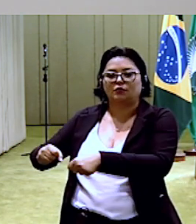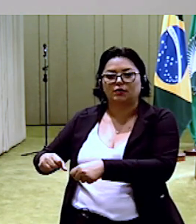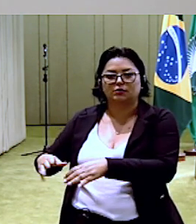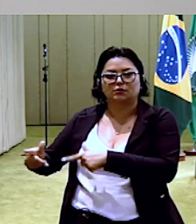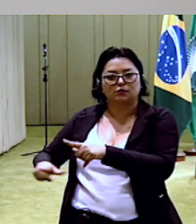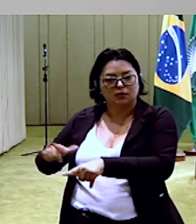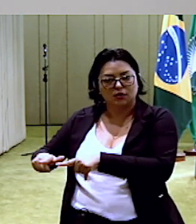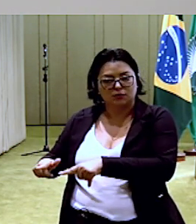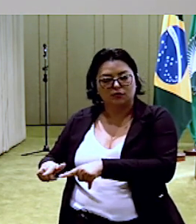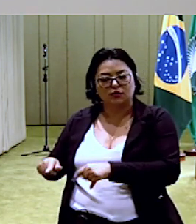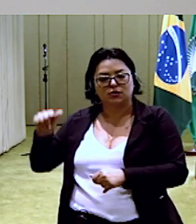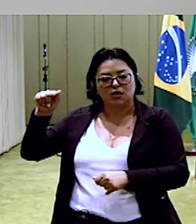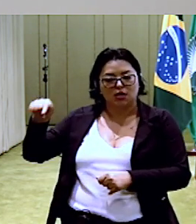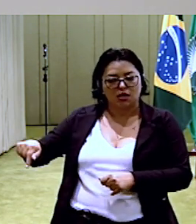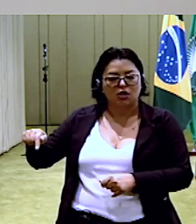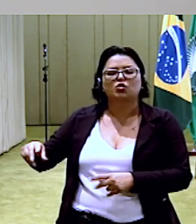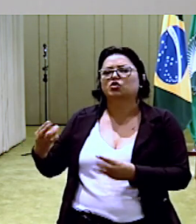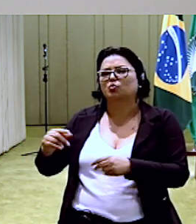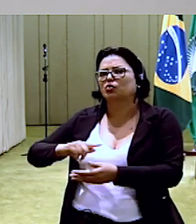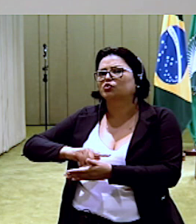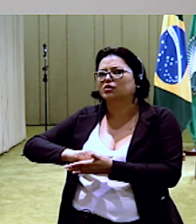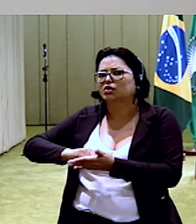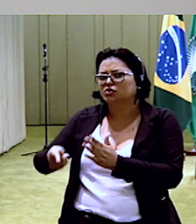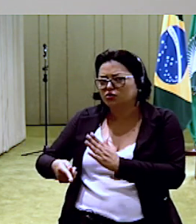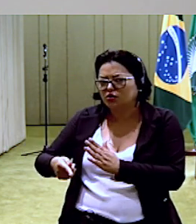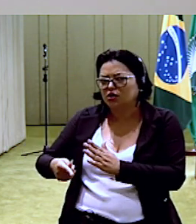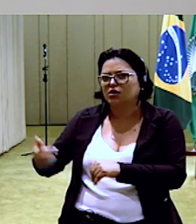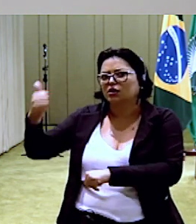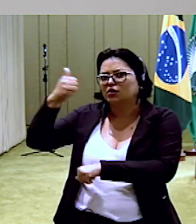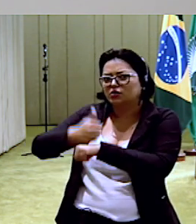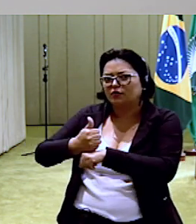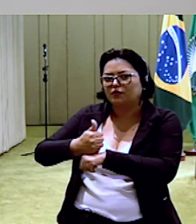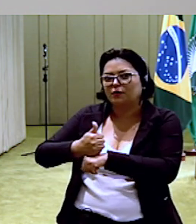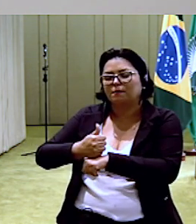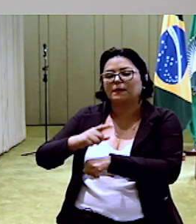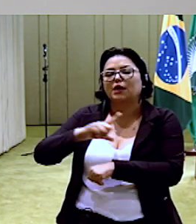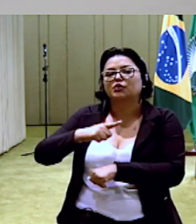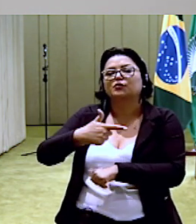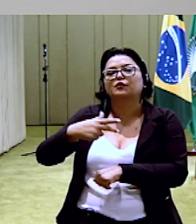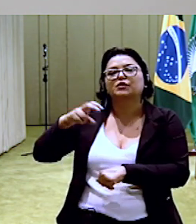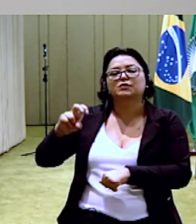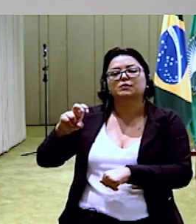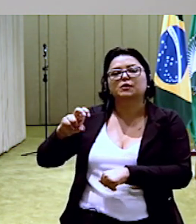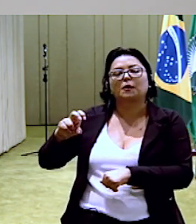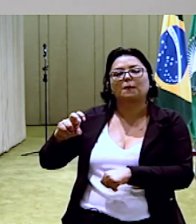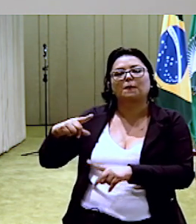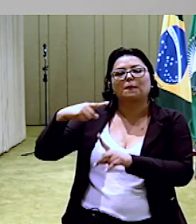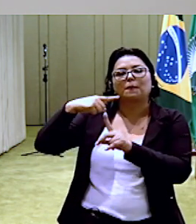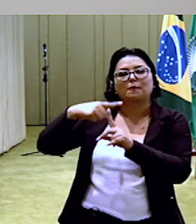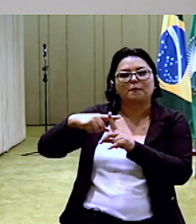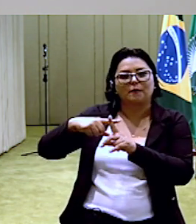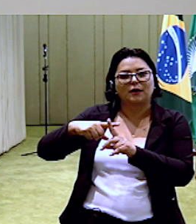é que aquelas empresas onde havia diversidade de gênero na liderança, elas tinham 25% mais chances de serem